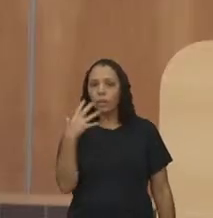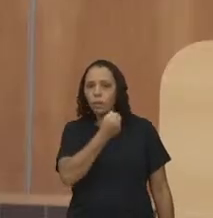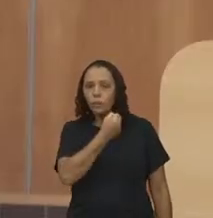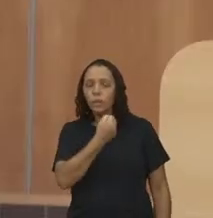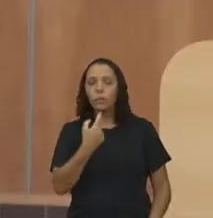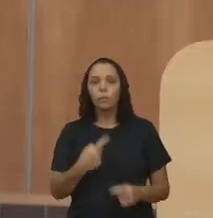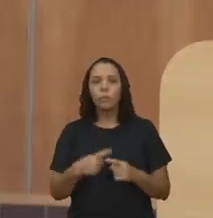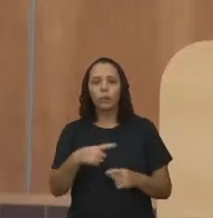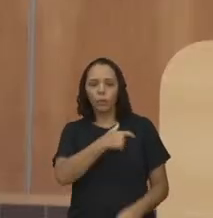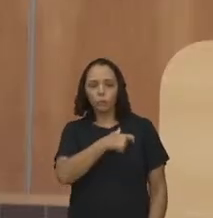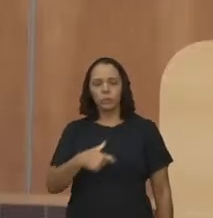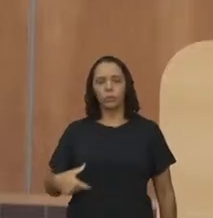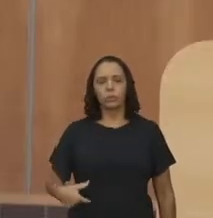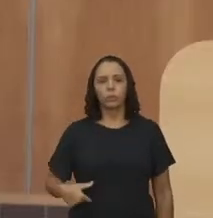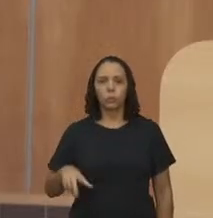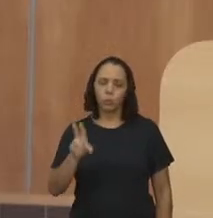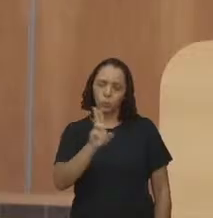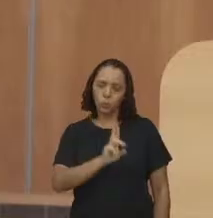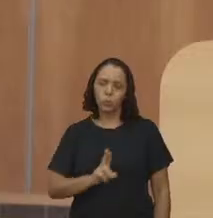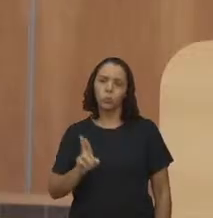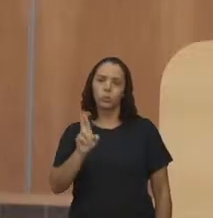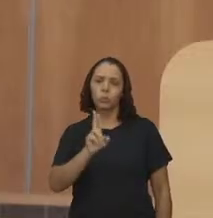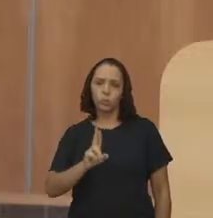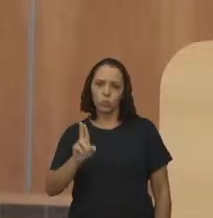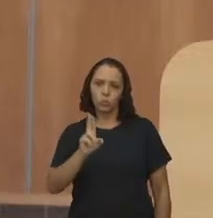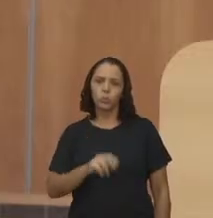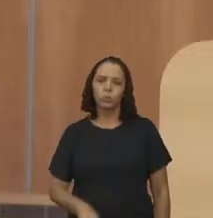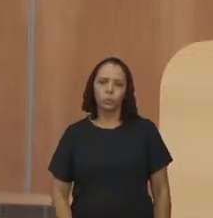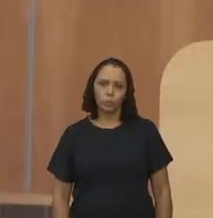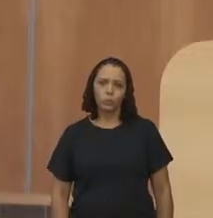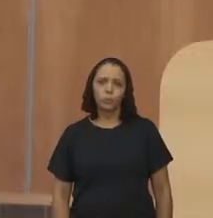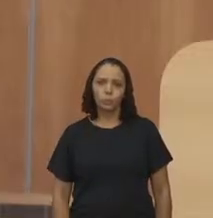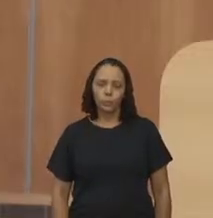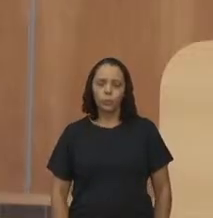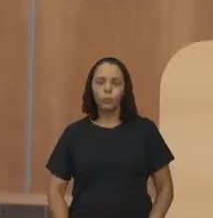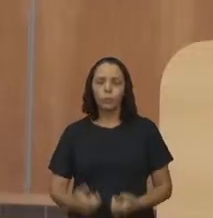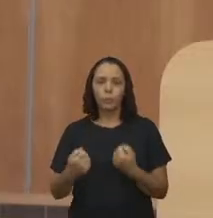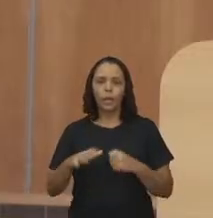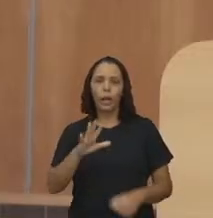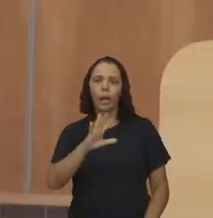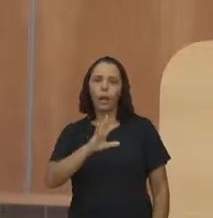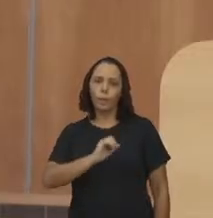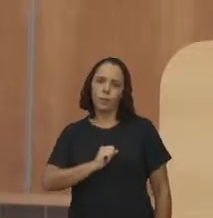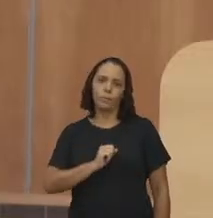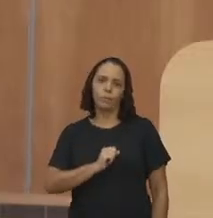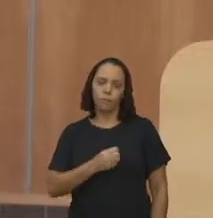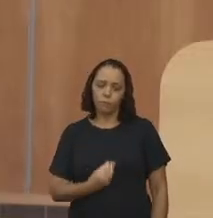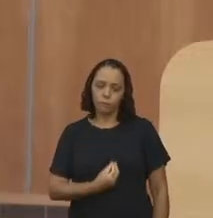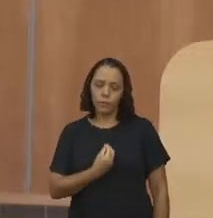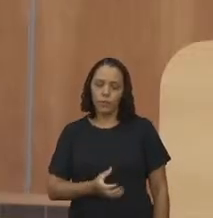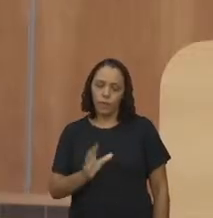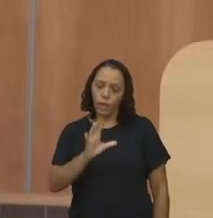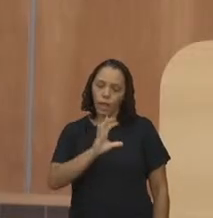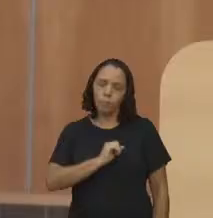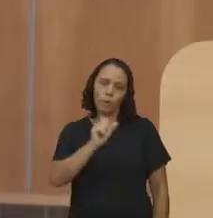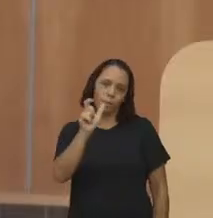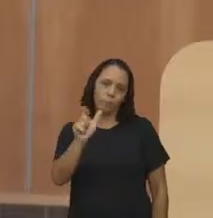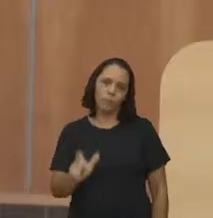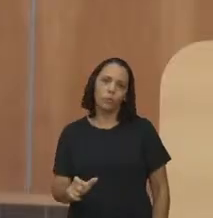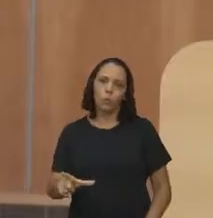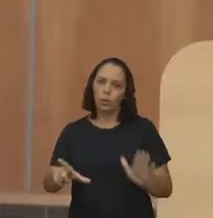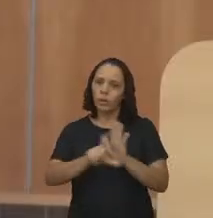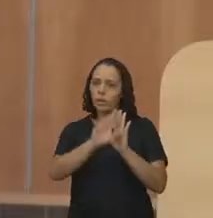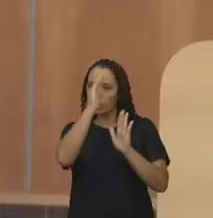o próximo, amar a vida e fazer cumprir a lei conforme é necessário. Parabéns, sou favorável. Conte comigo aí.